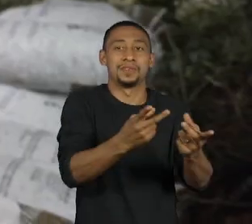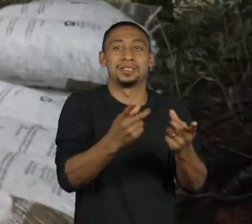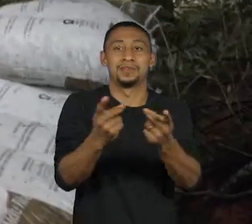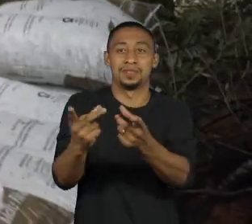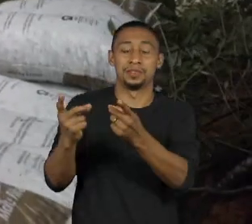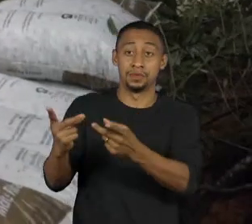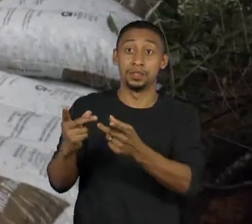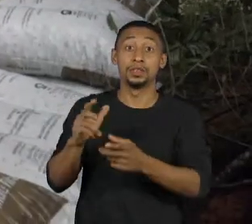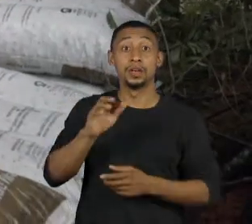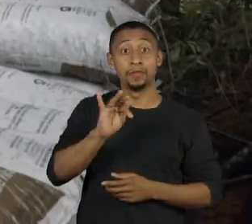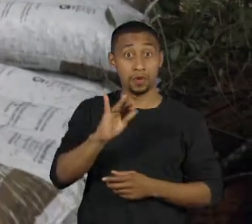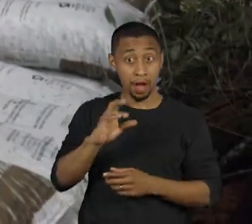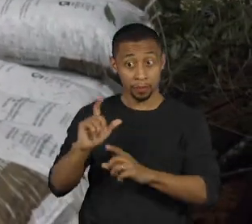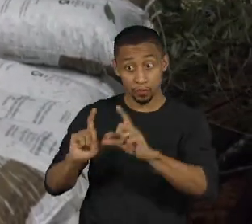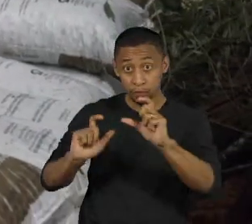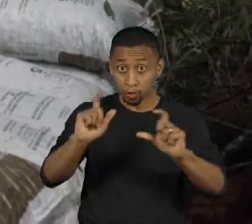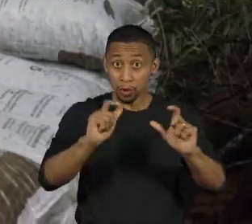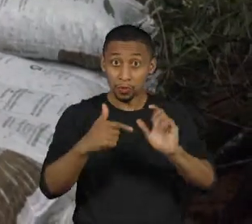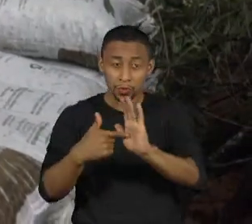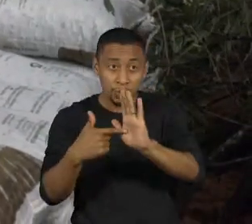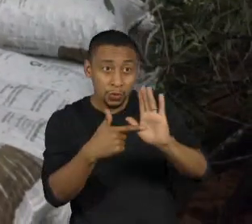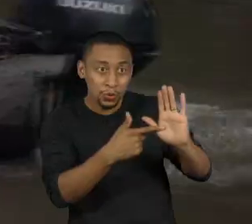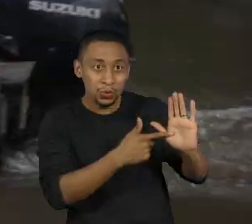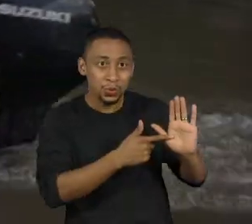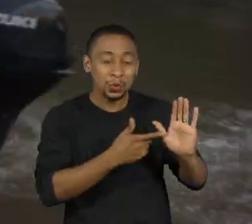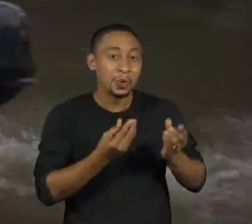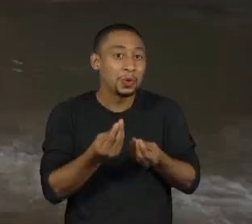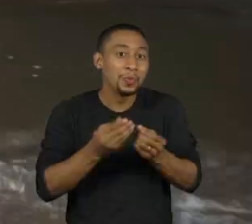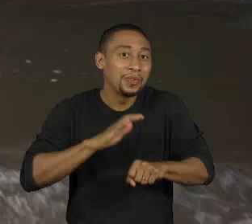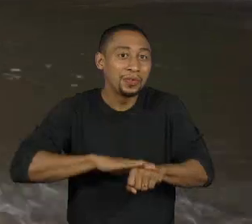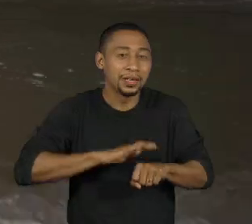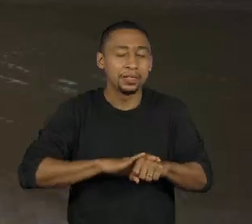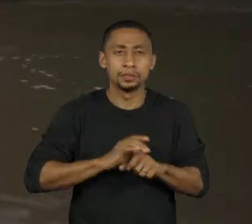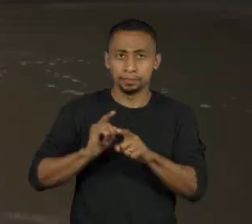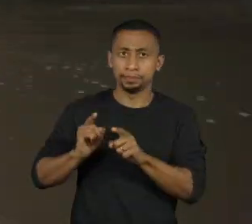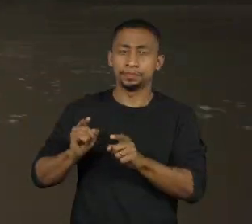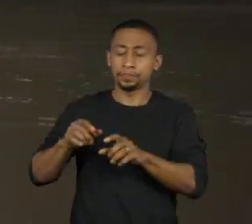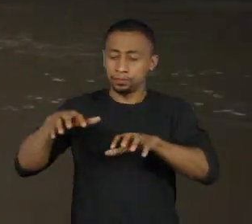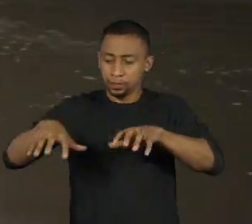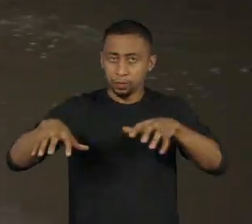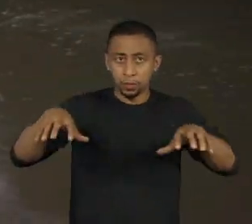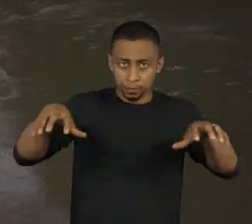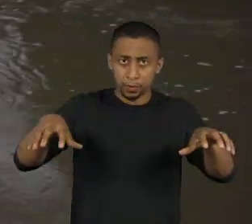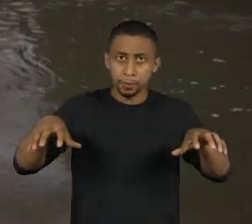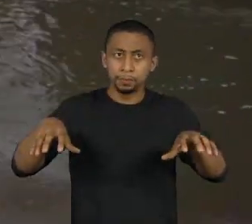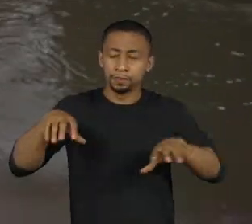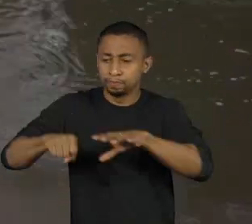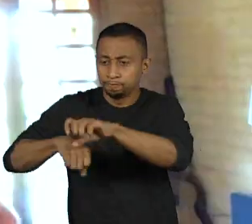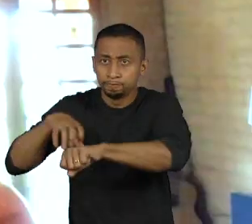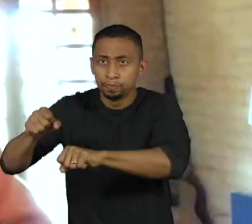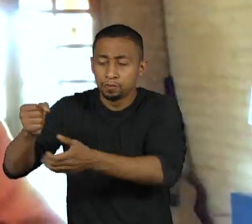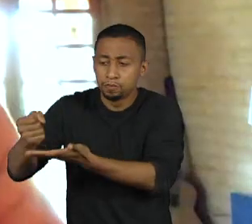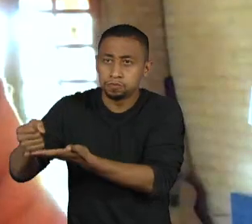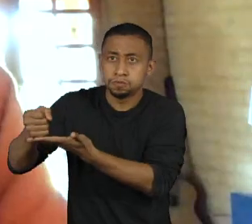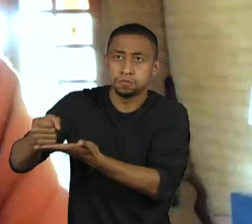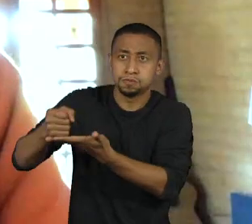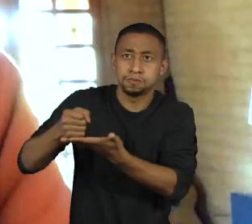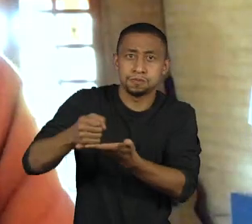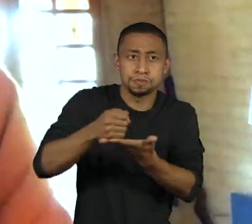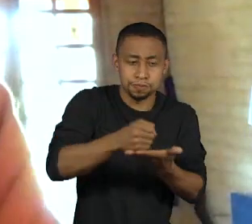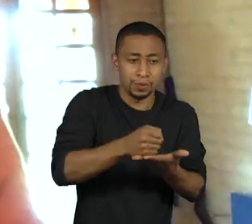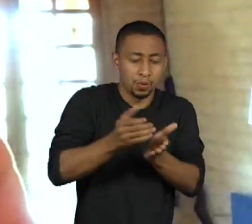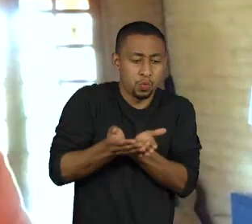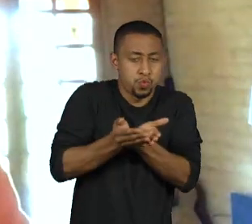Nascimento documentou o manejo. Eles se deslocam nas aldeias, que são as moradias constantes, e fazem essas espécies de